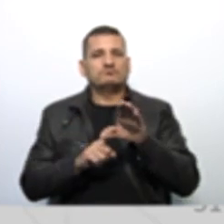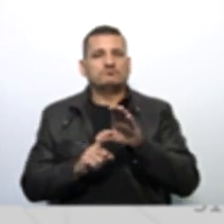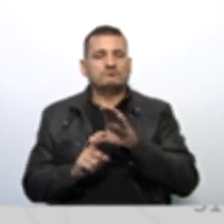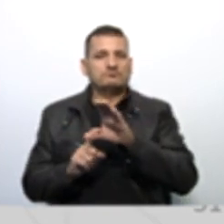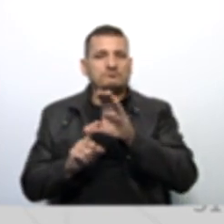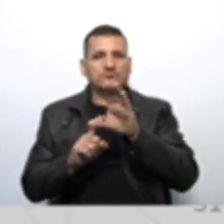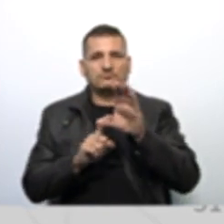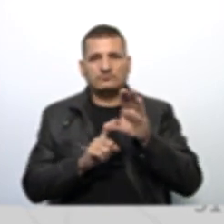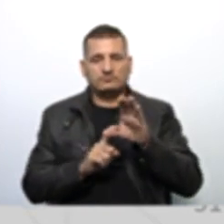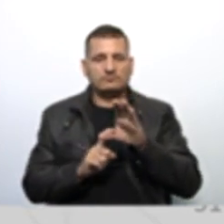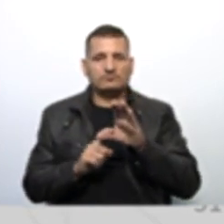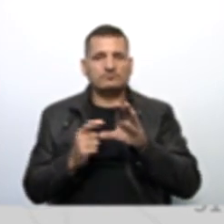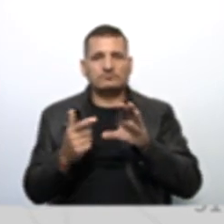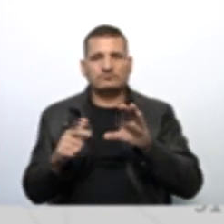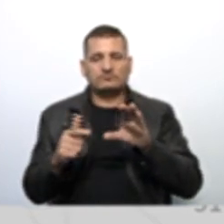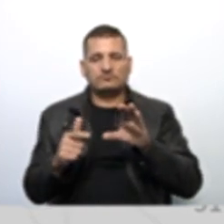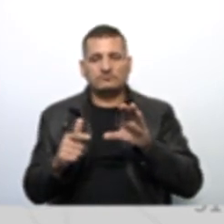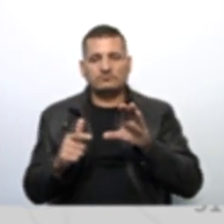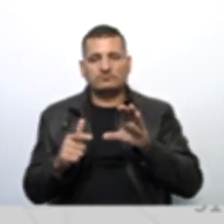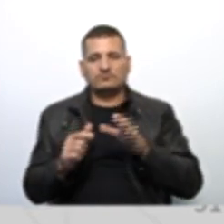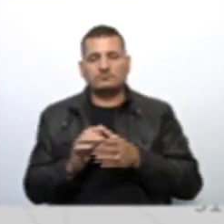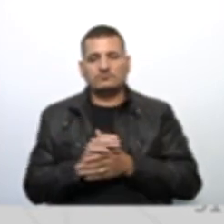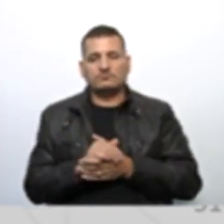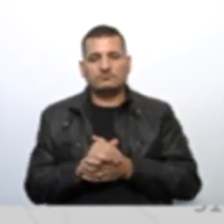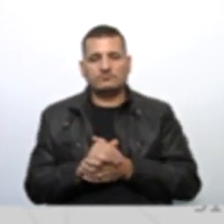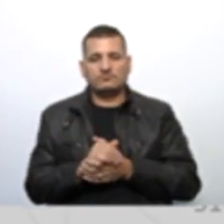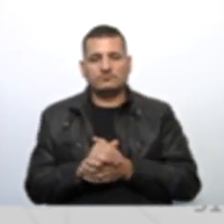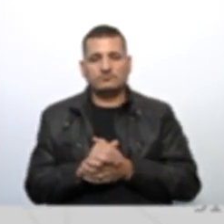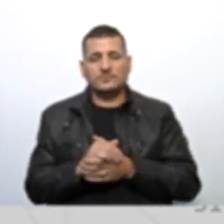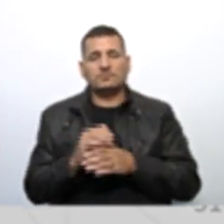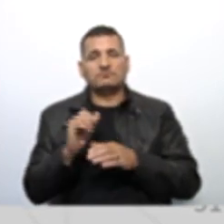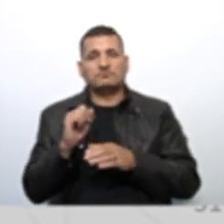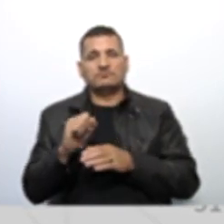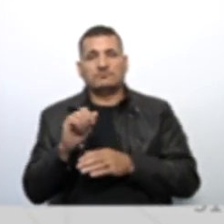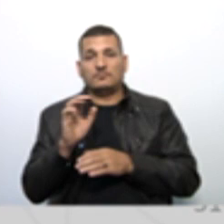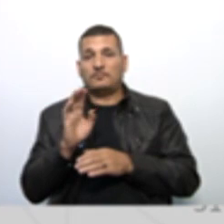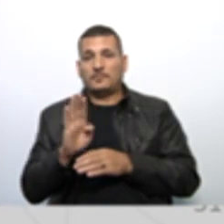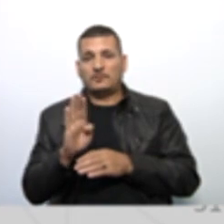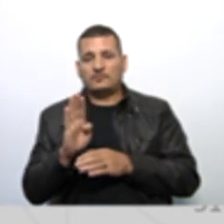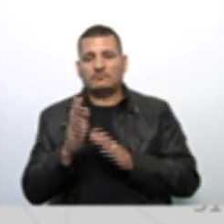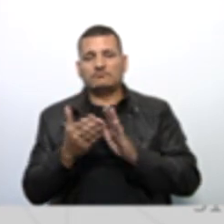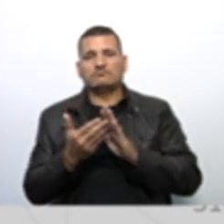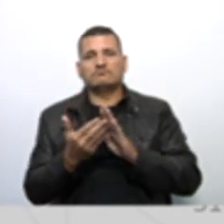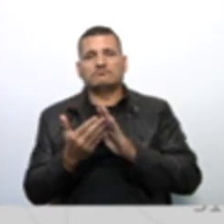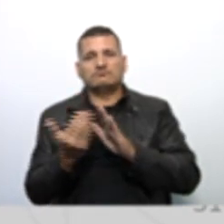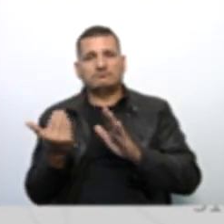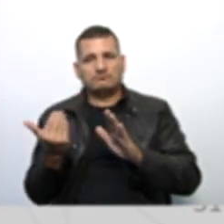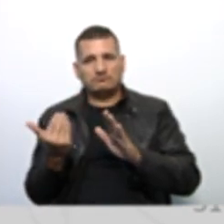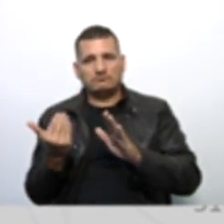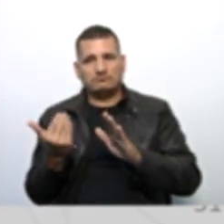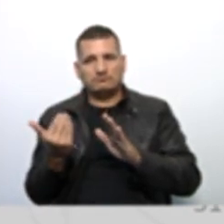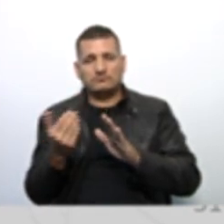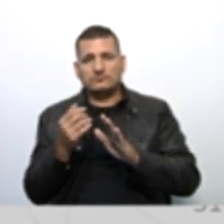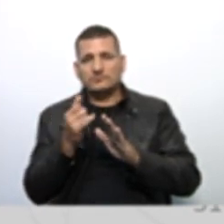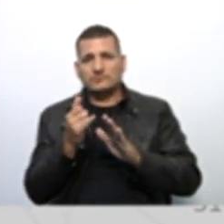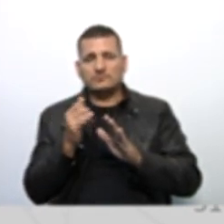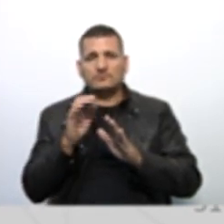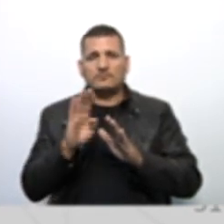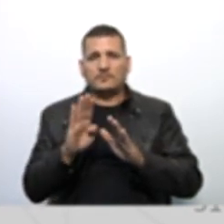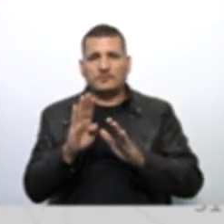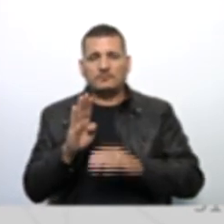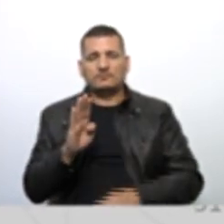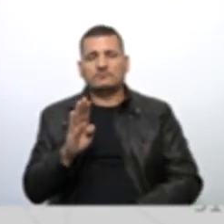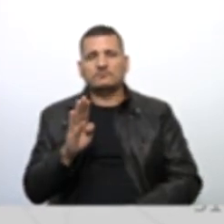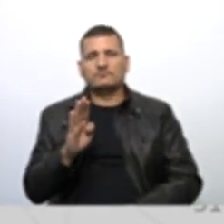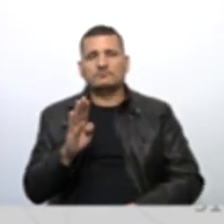seu funcionamento. Ou seja, eu posso muito bem tirar essa estação B daqui. Se eu tirar a estação B